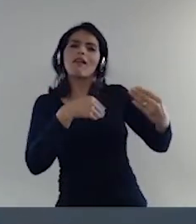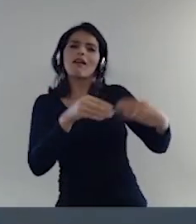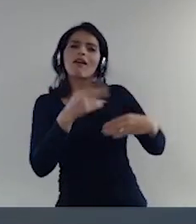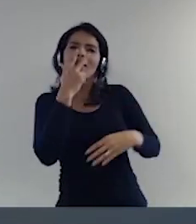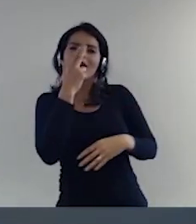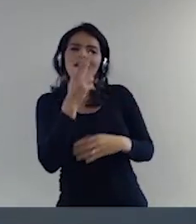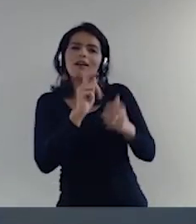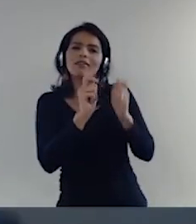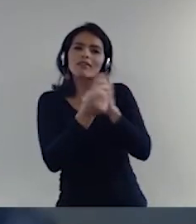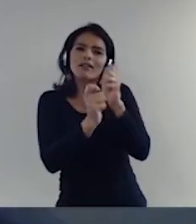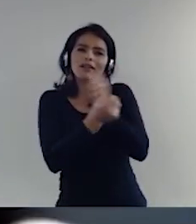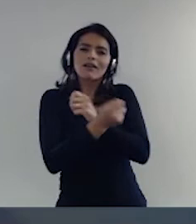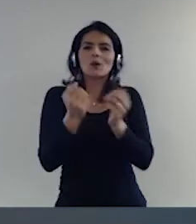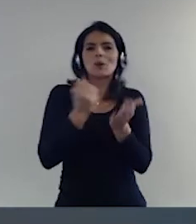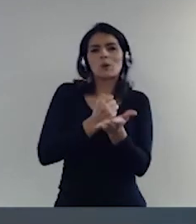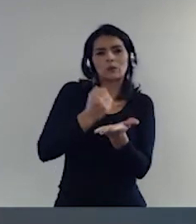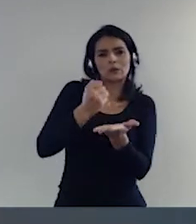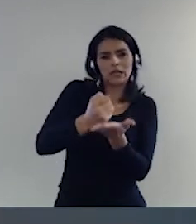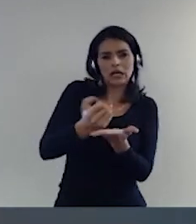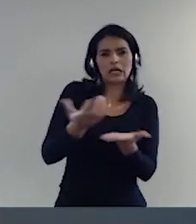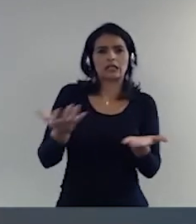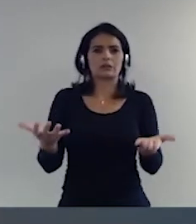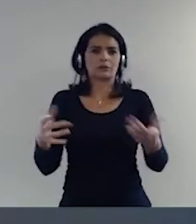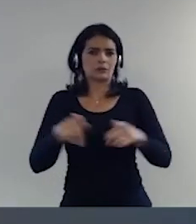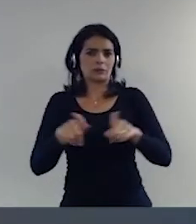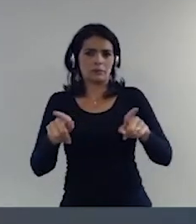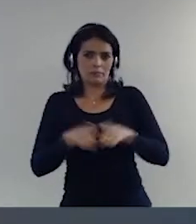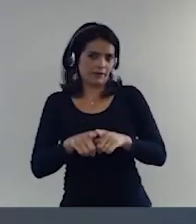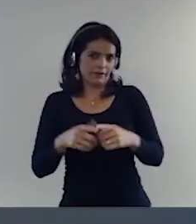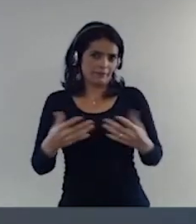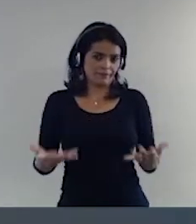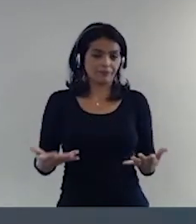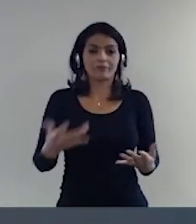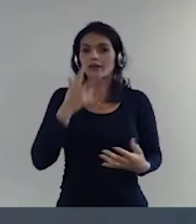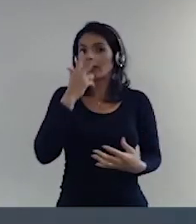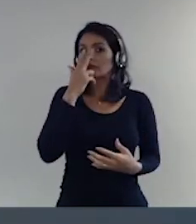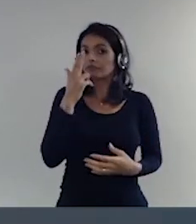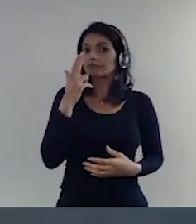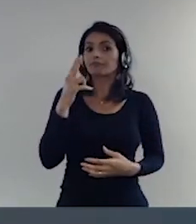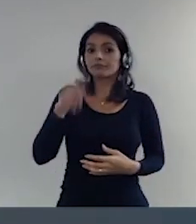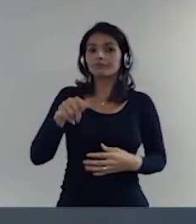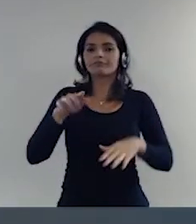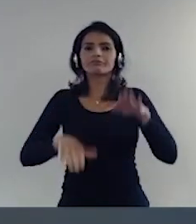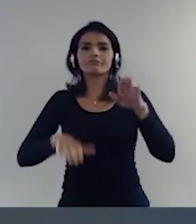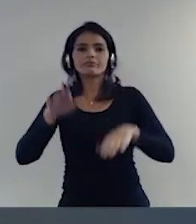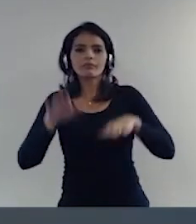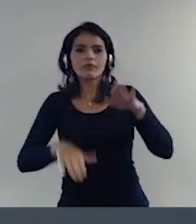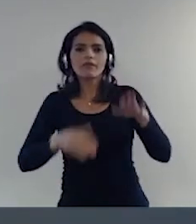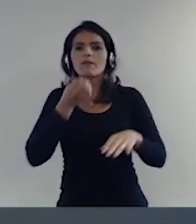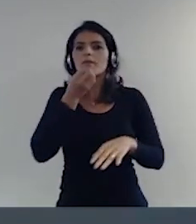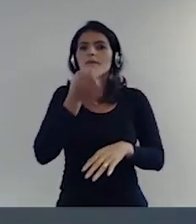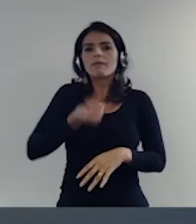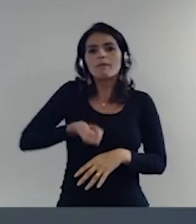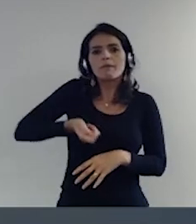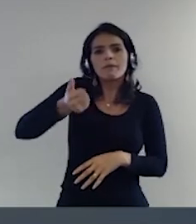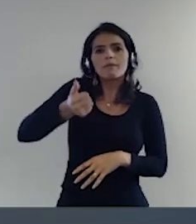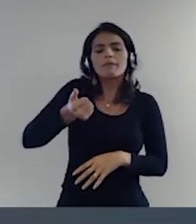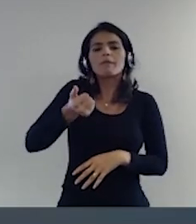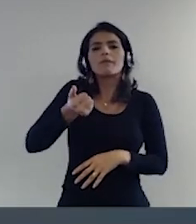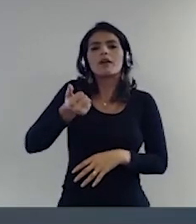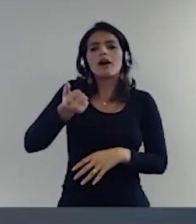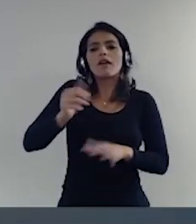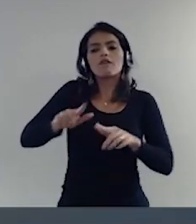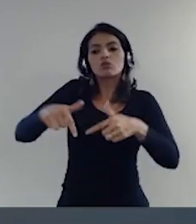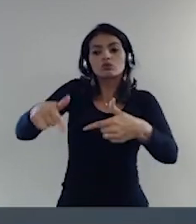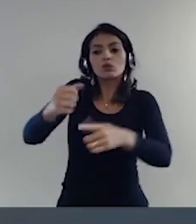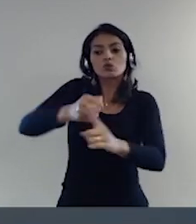para adaptações dos contratos, para interpretações que, às vezes, favorecem a boa-fé, a função